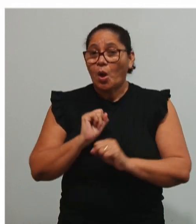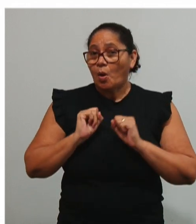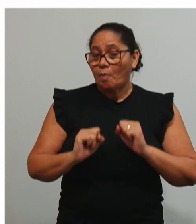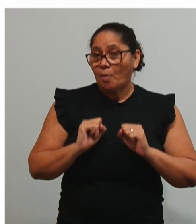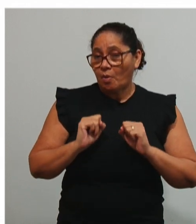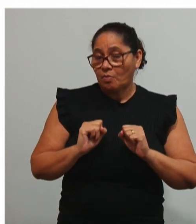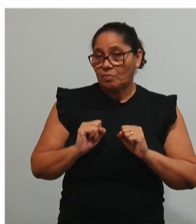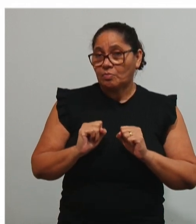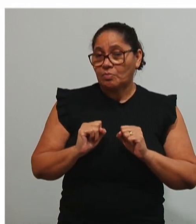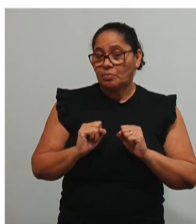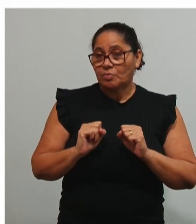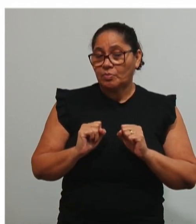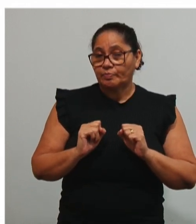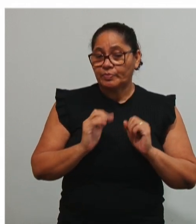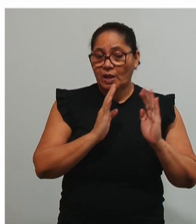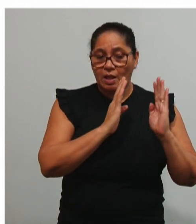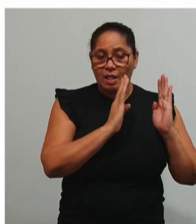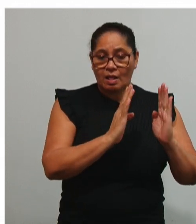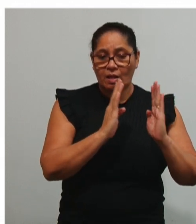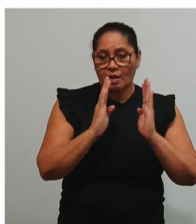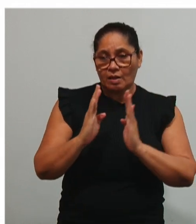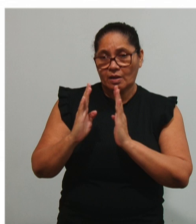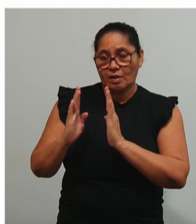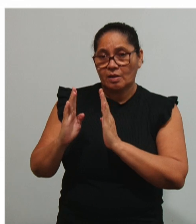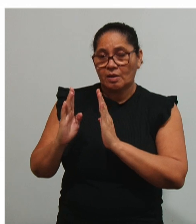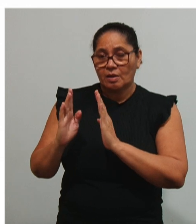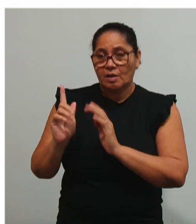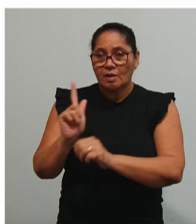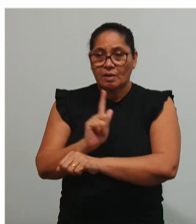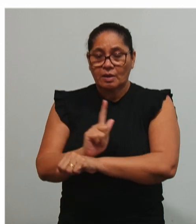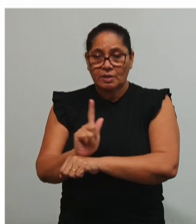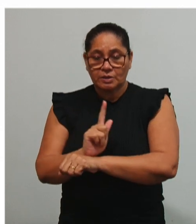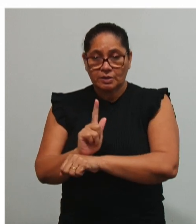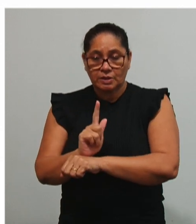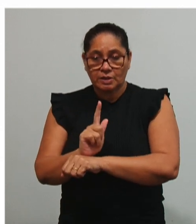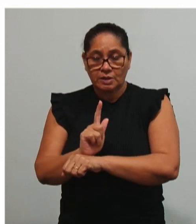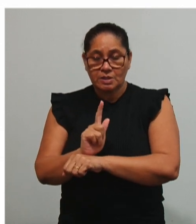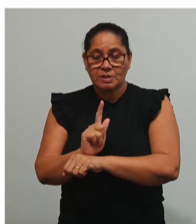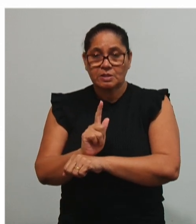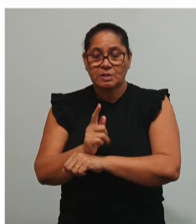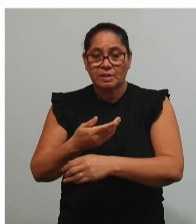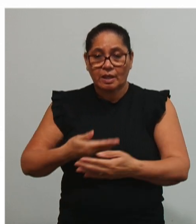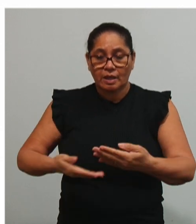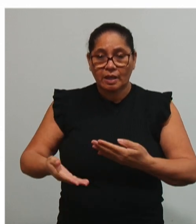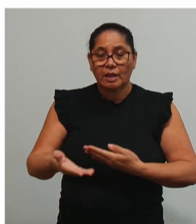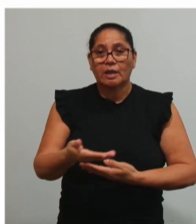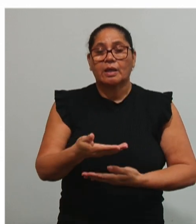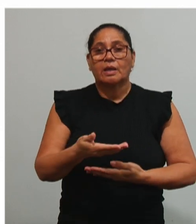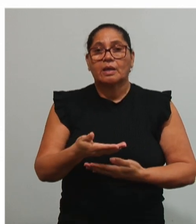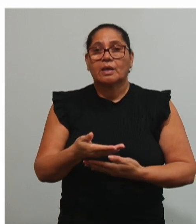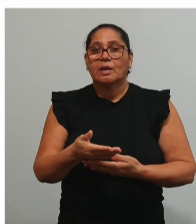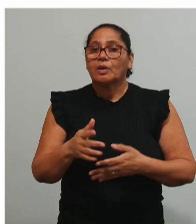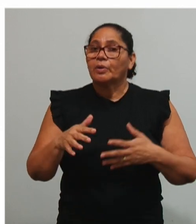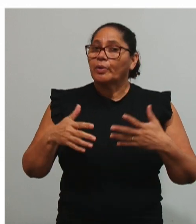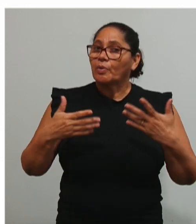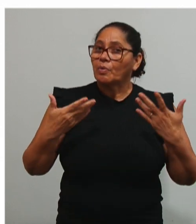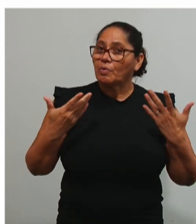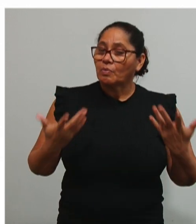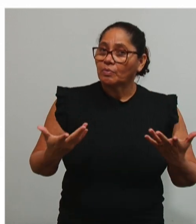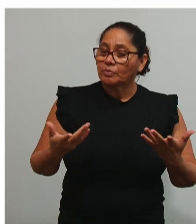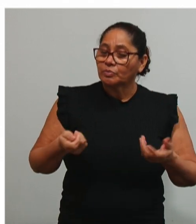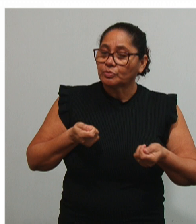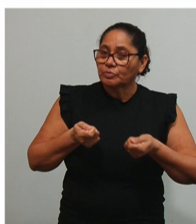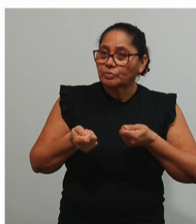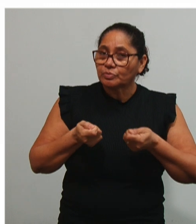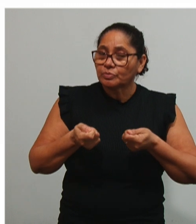ser separada da gerência de operações, né? Então, quando nós falamos de